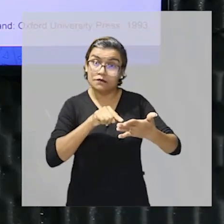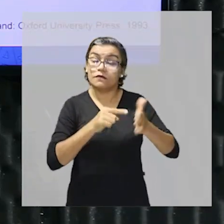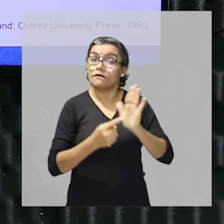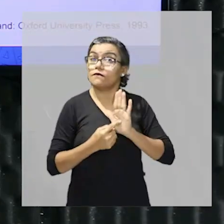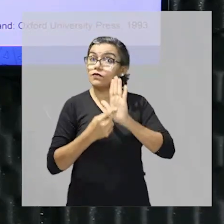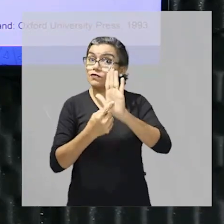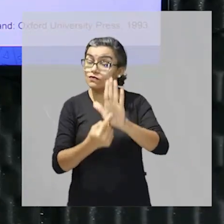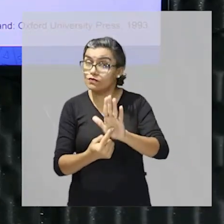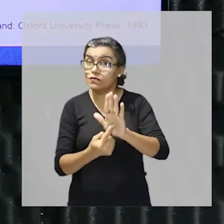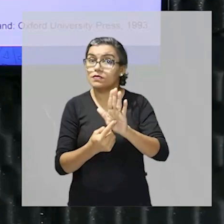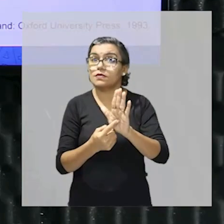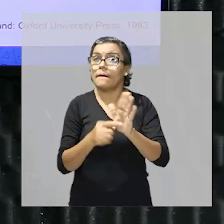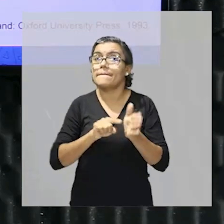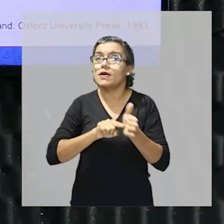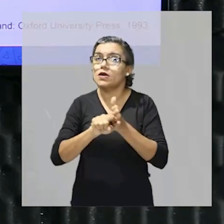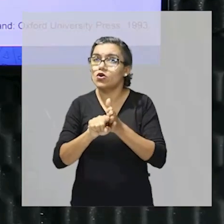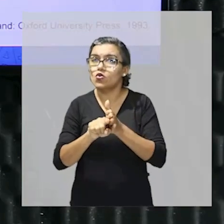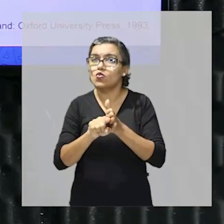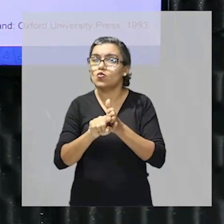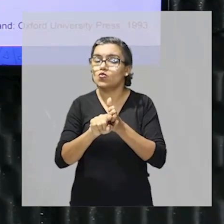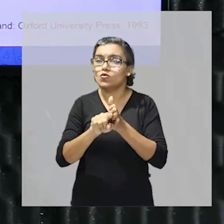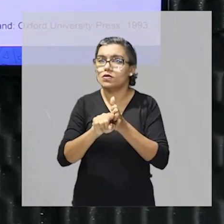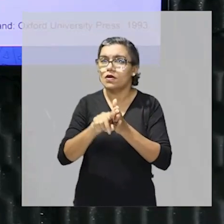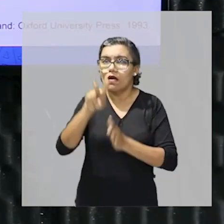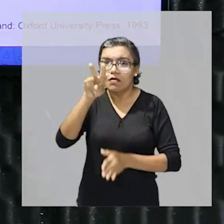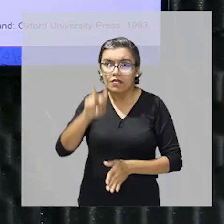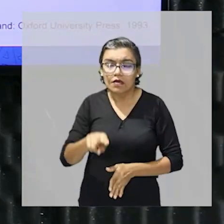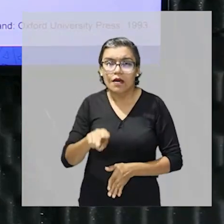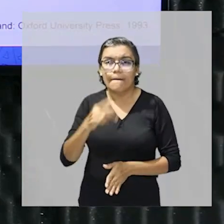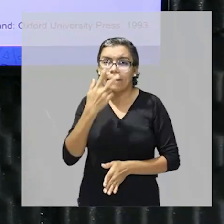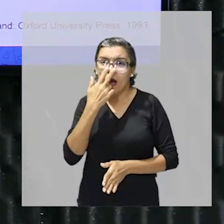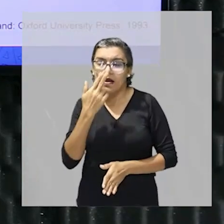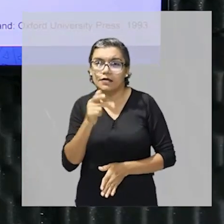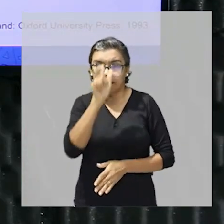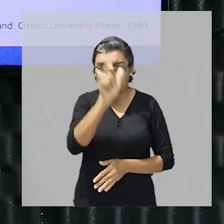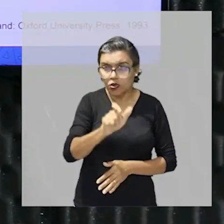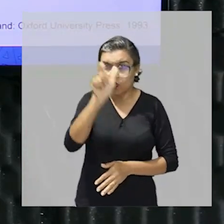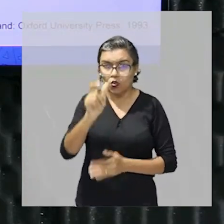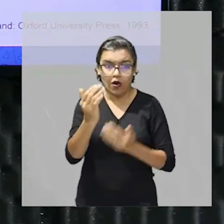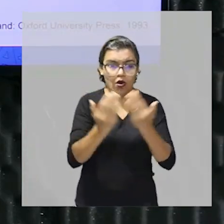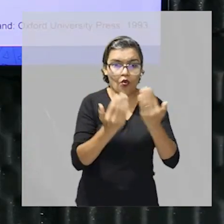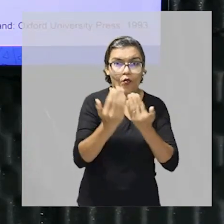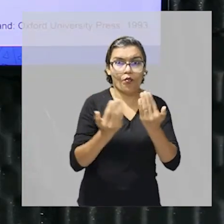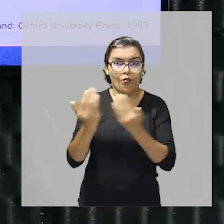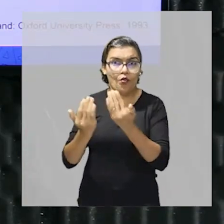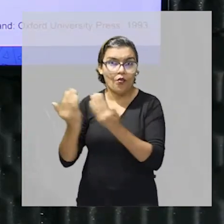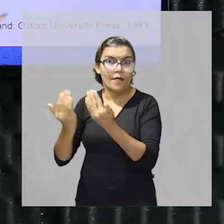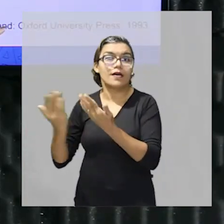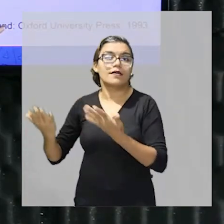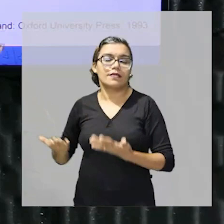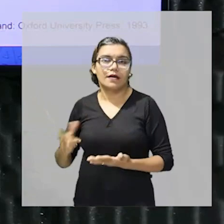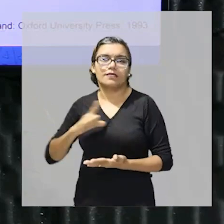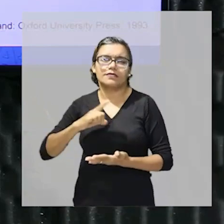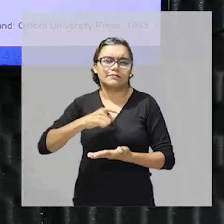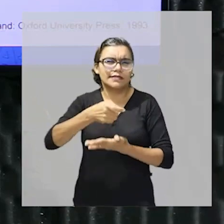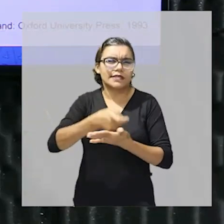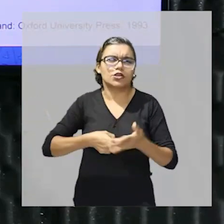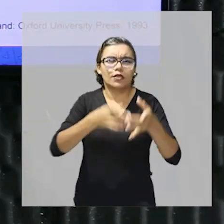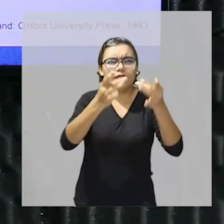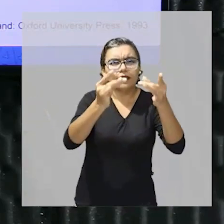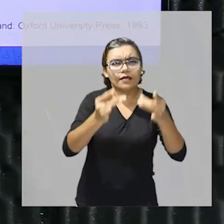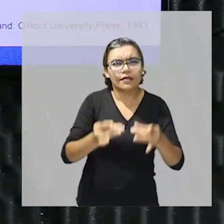viram lá no enunciado, ele vai comparar as pessoas. Então, é um texto que vai dando detalhes